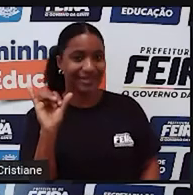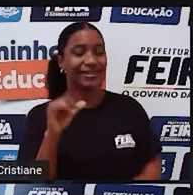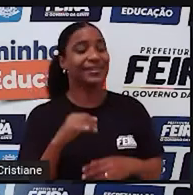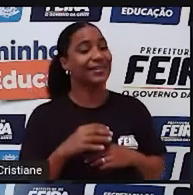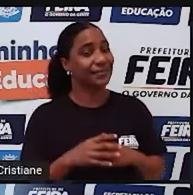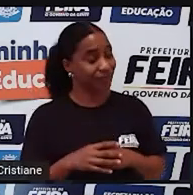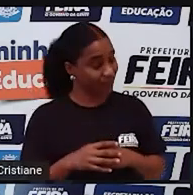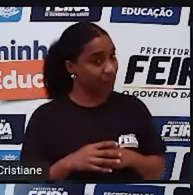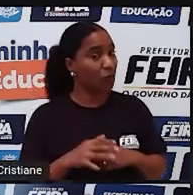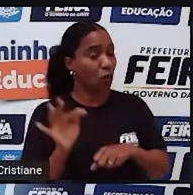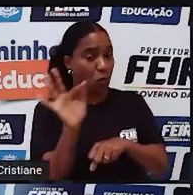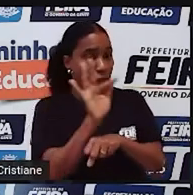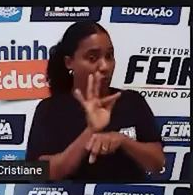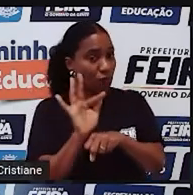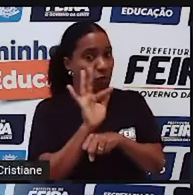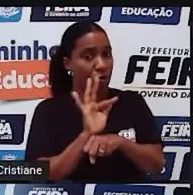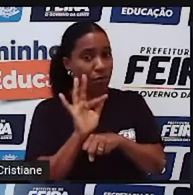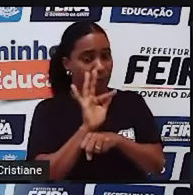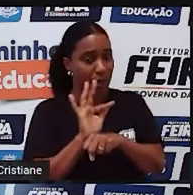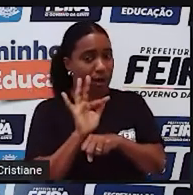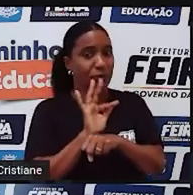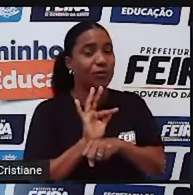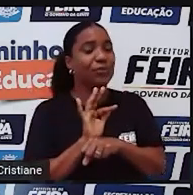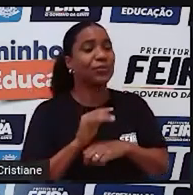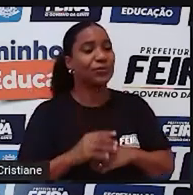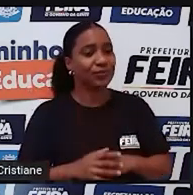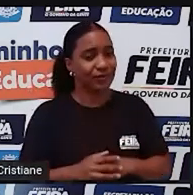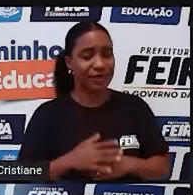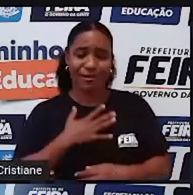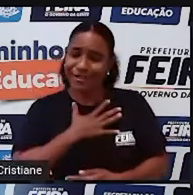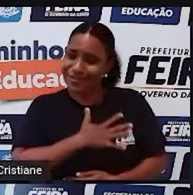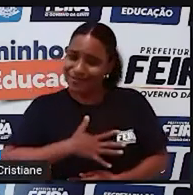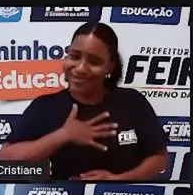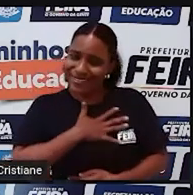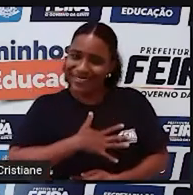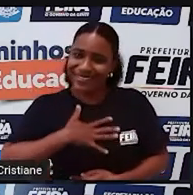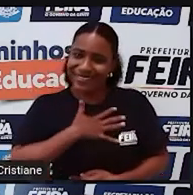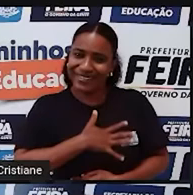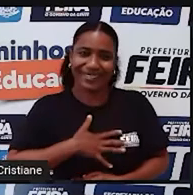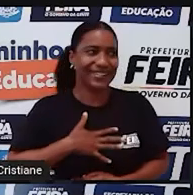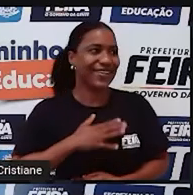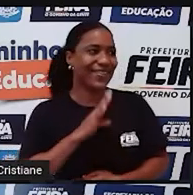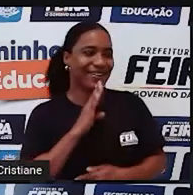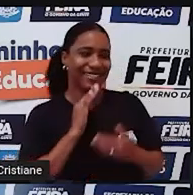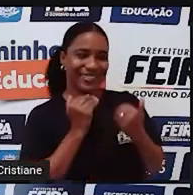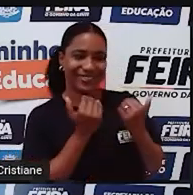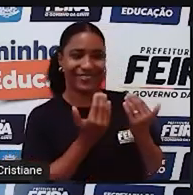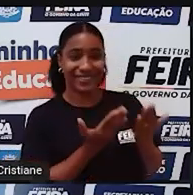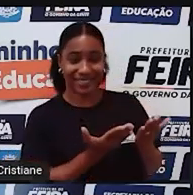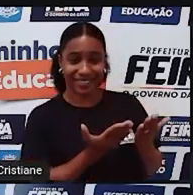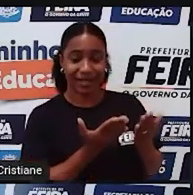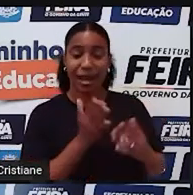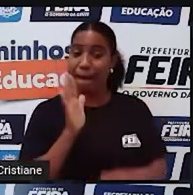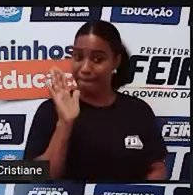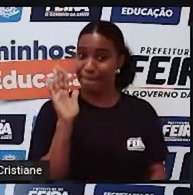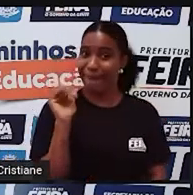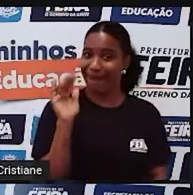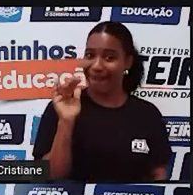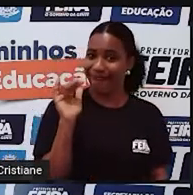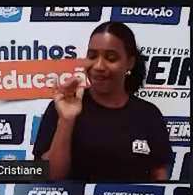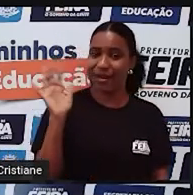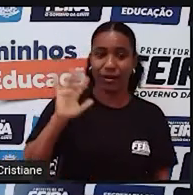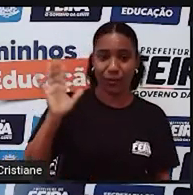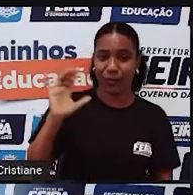é formal. Nice to meet you. Prazer em te conhecer. Bye! E se despede,